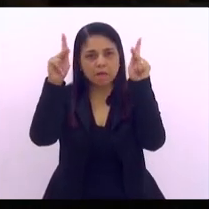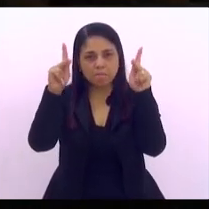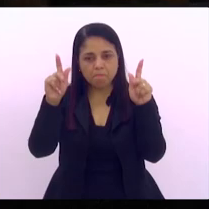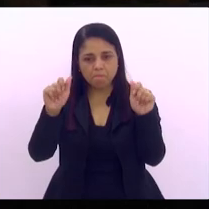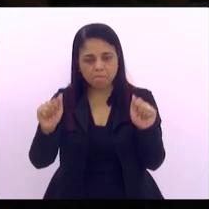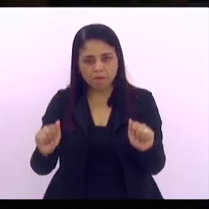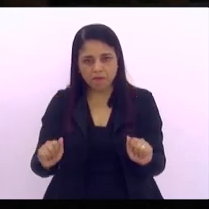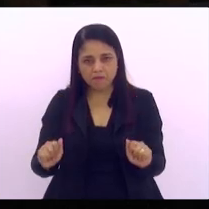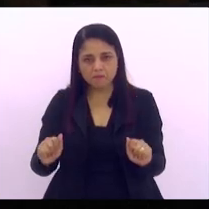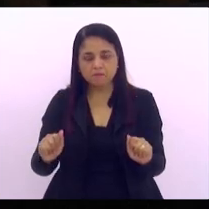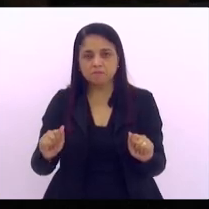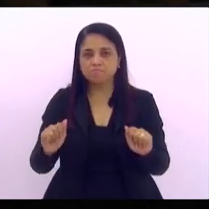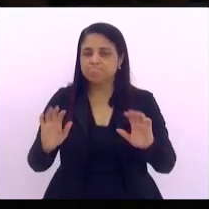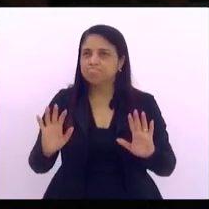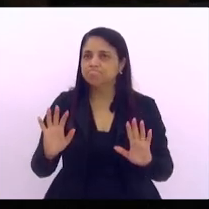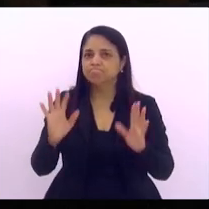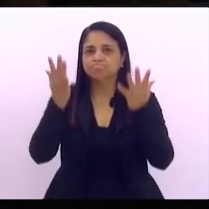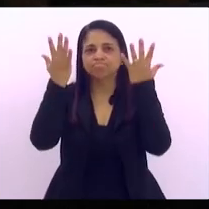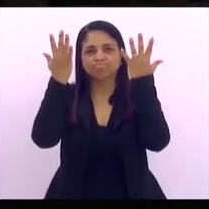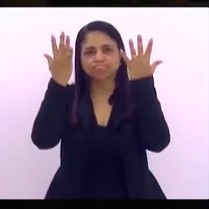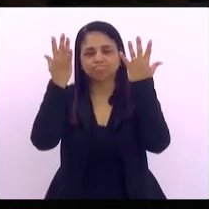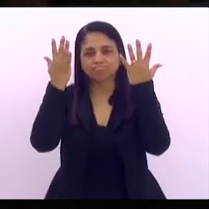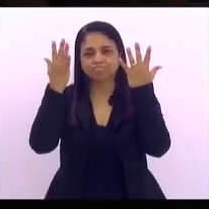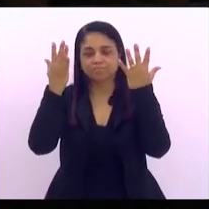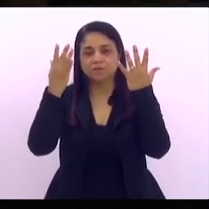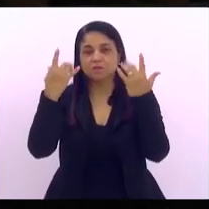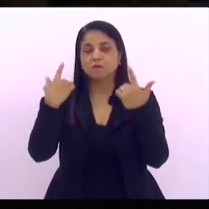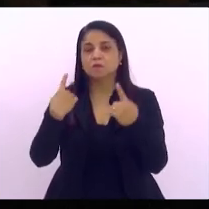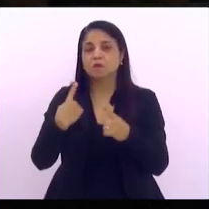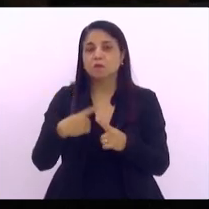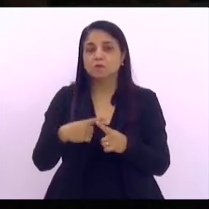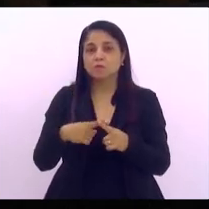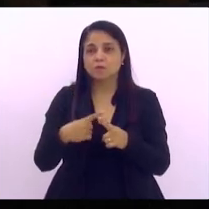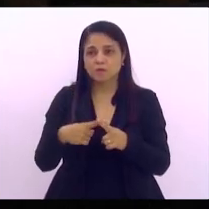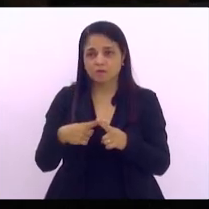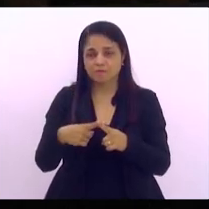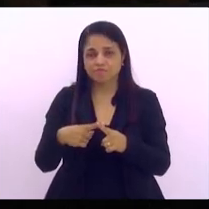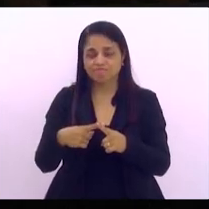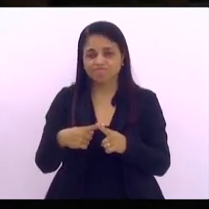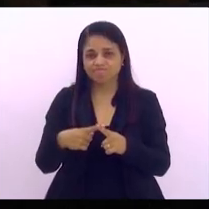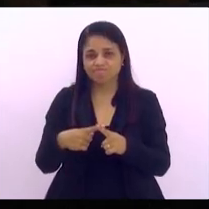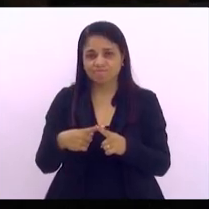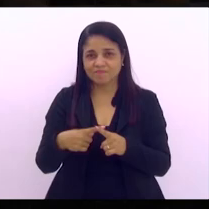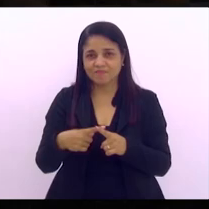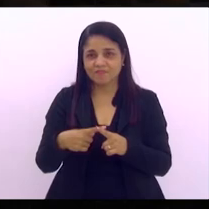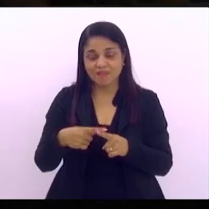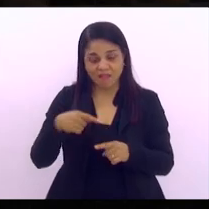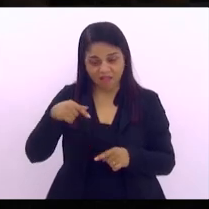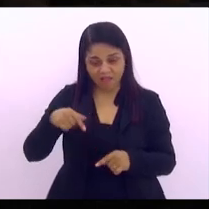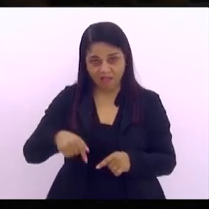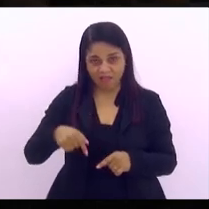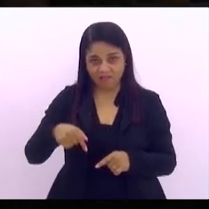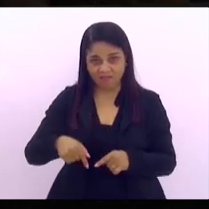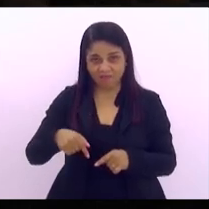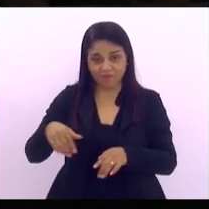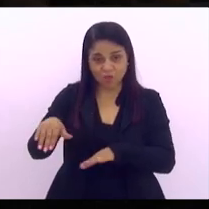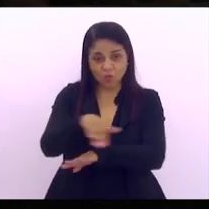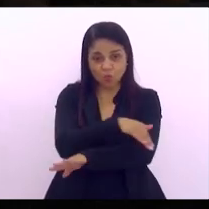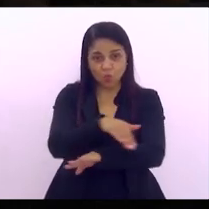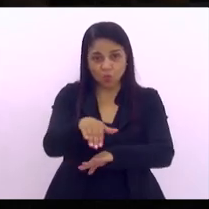ser celebrada. Até porque aqui, para quem frequenta a Rua da